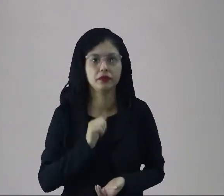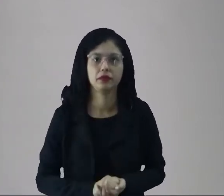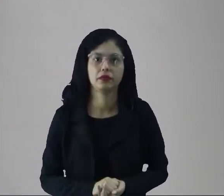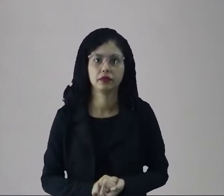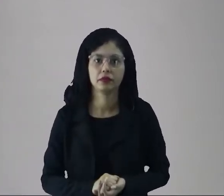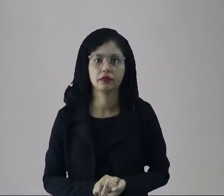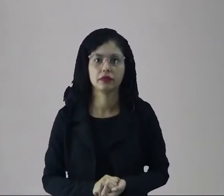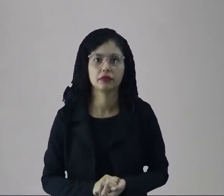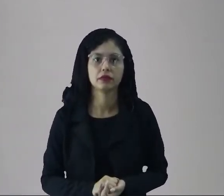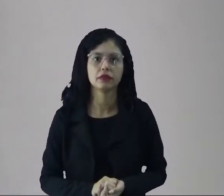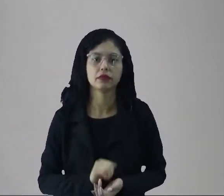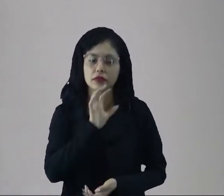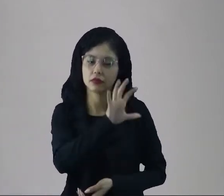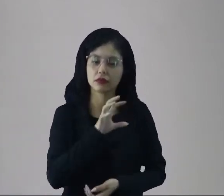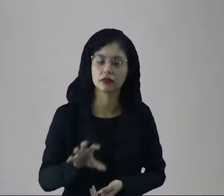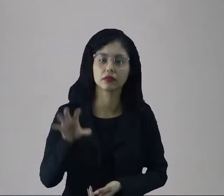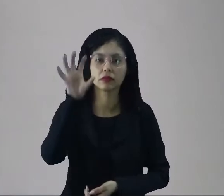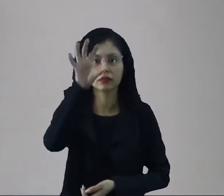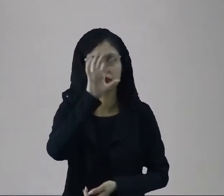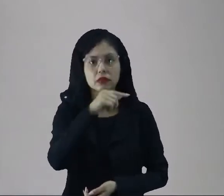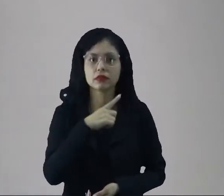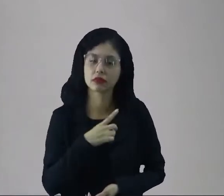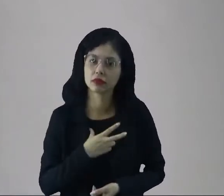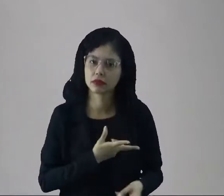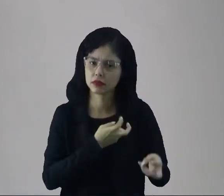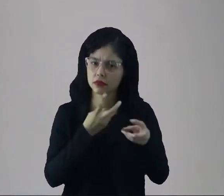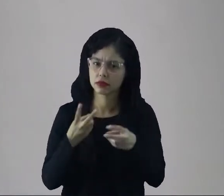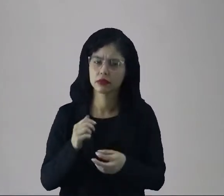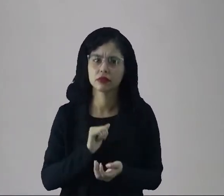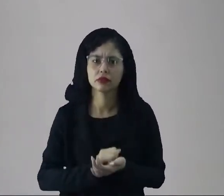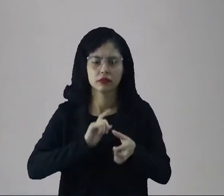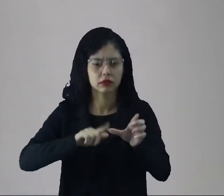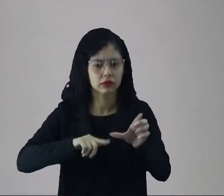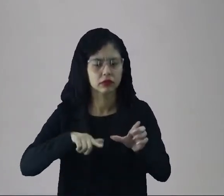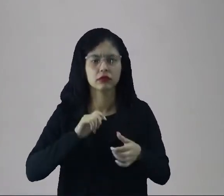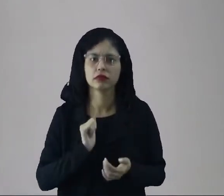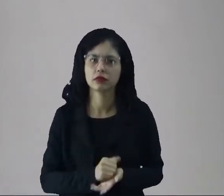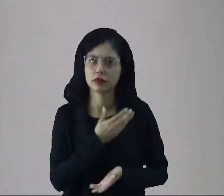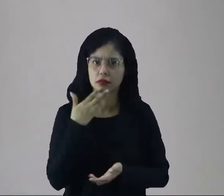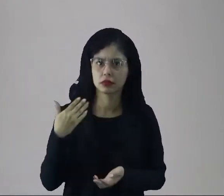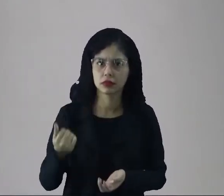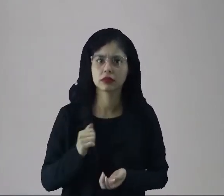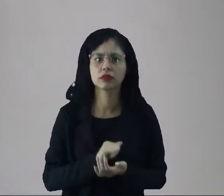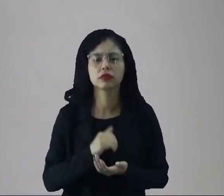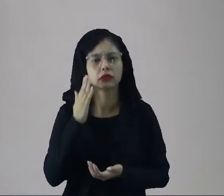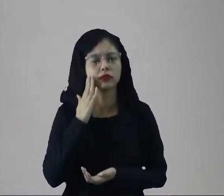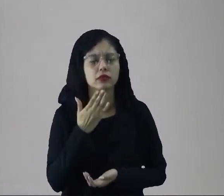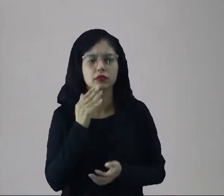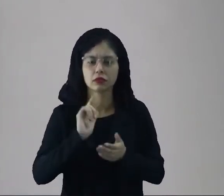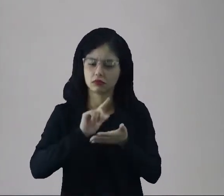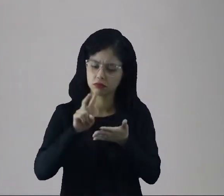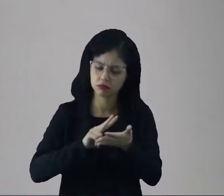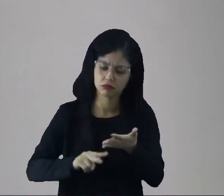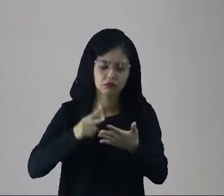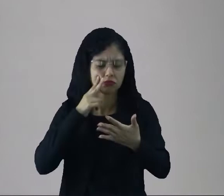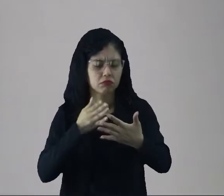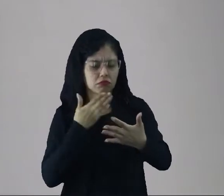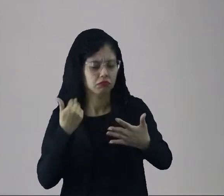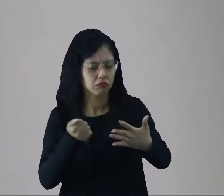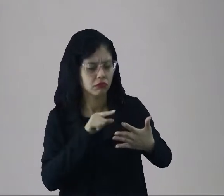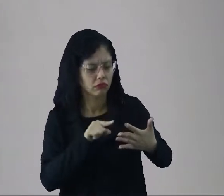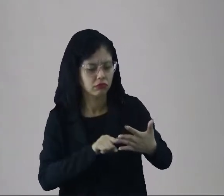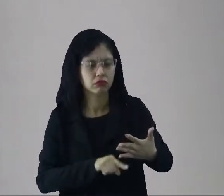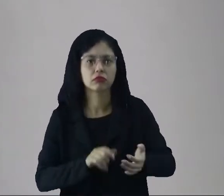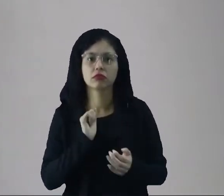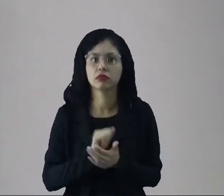olhamos para mapas, temos que verificar essas legendas para poder fazer uma leitura mais adequada. Então numa